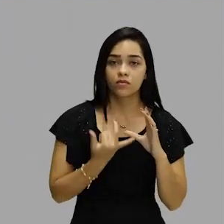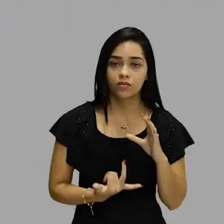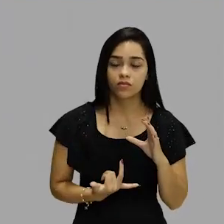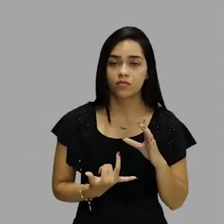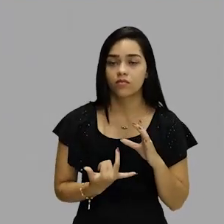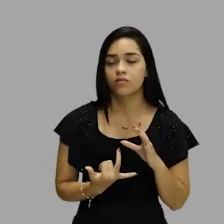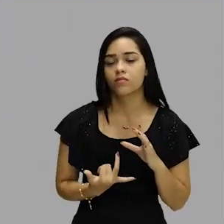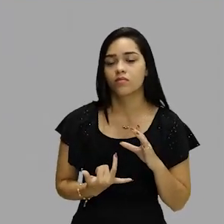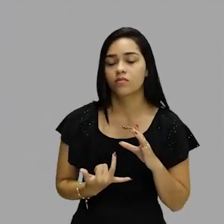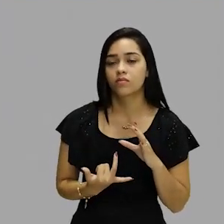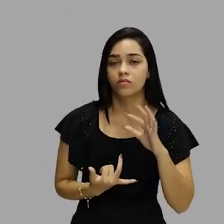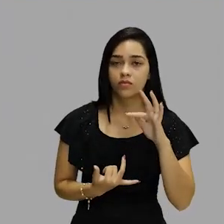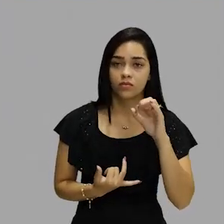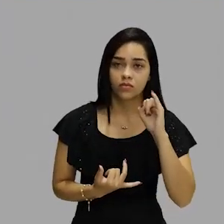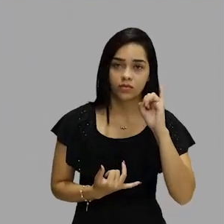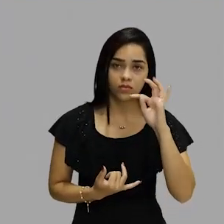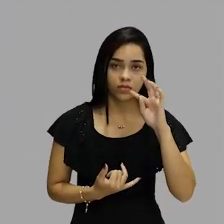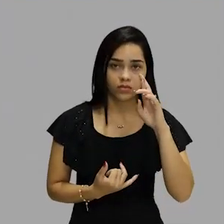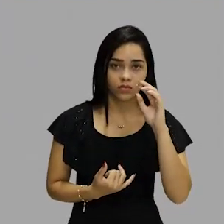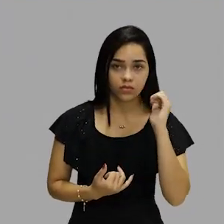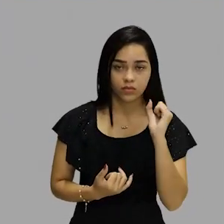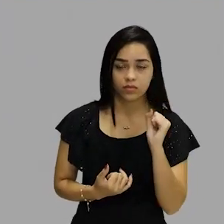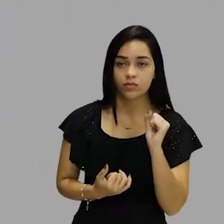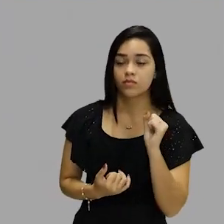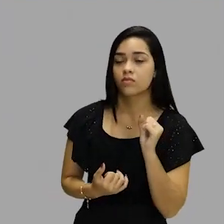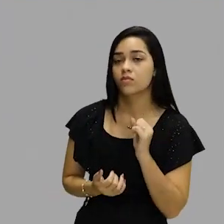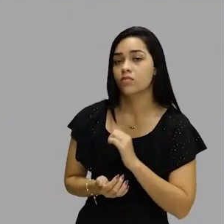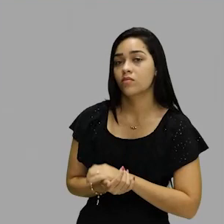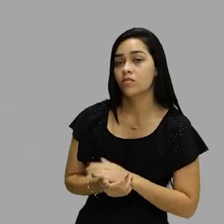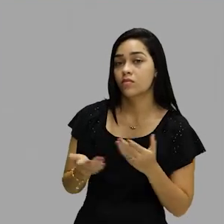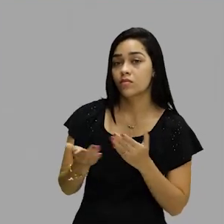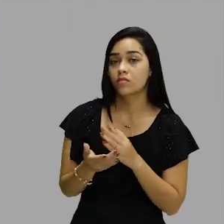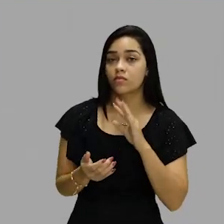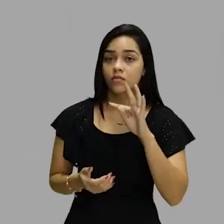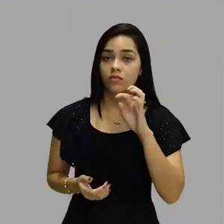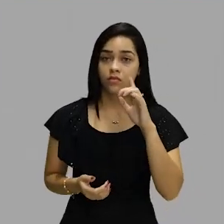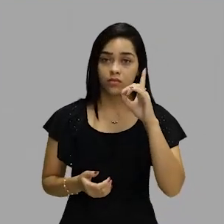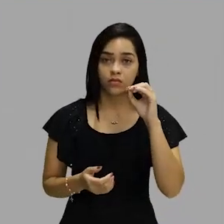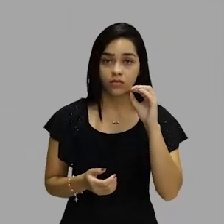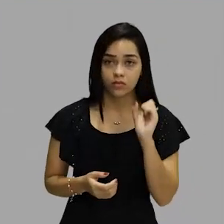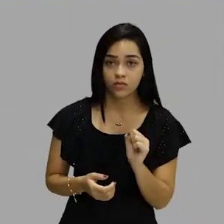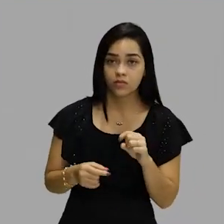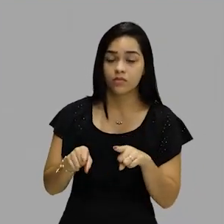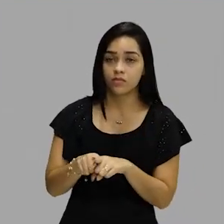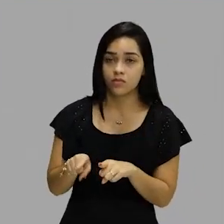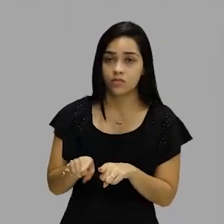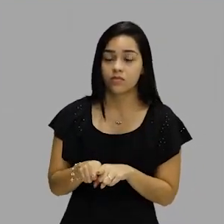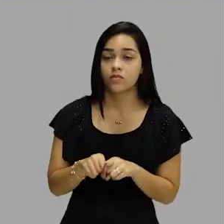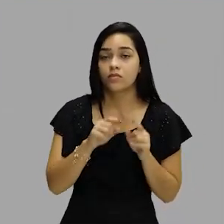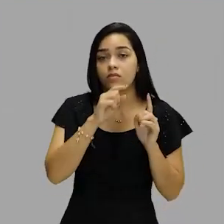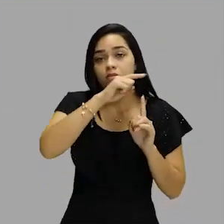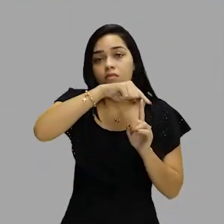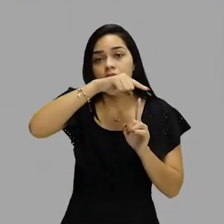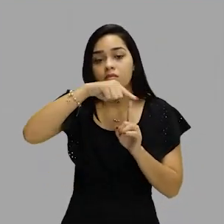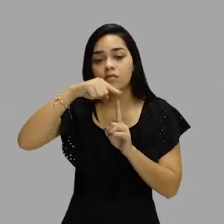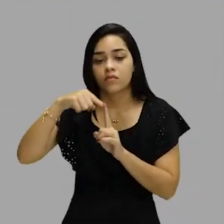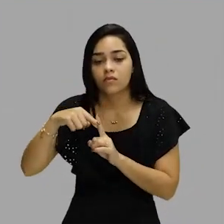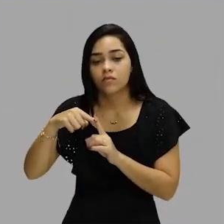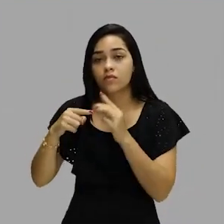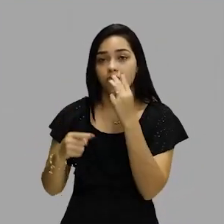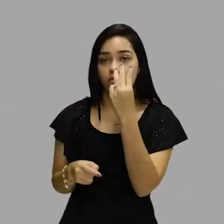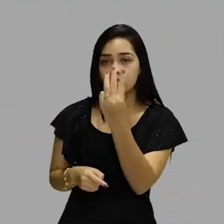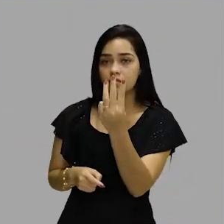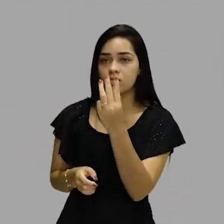características das fibras musculares. Agora, os tecidos musculares, pessoal, ele é classificado em